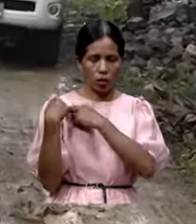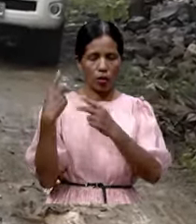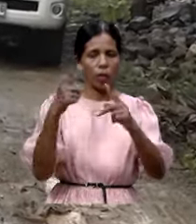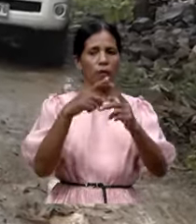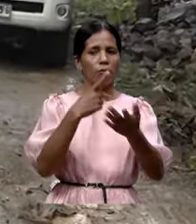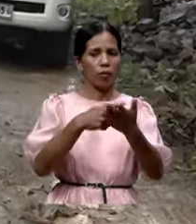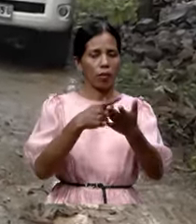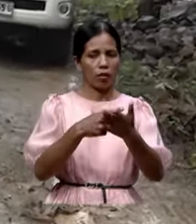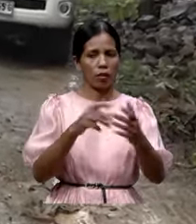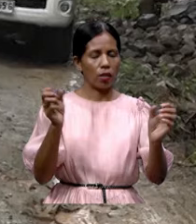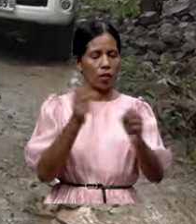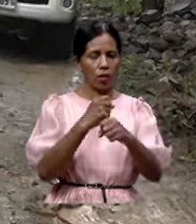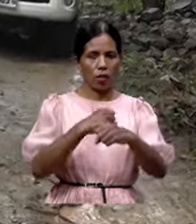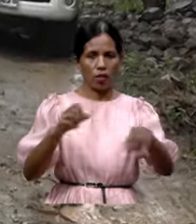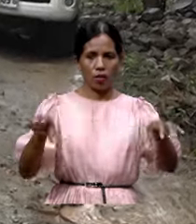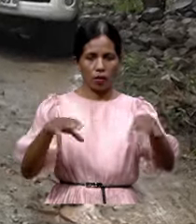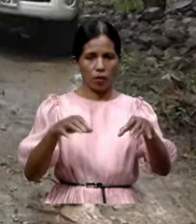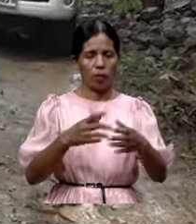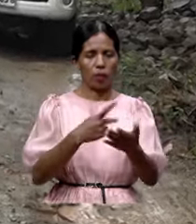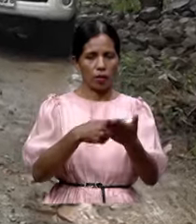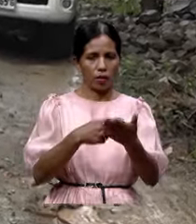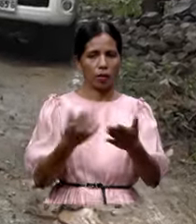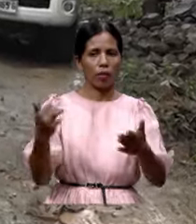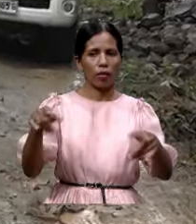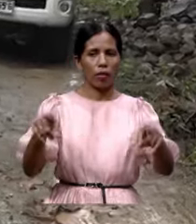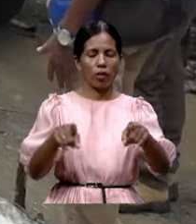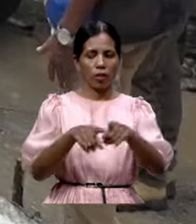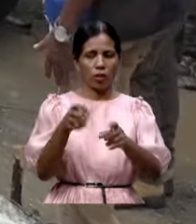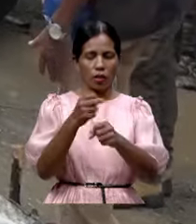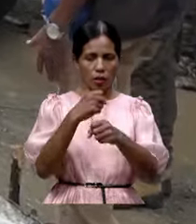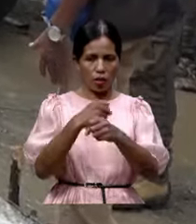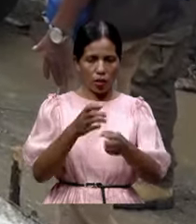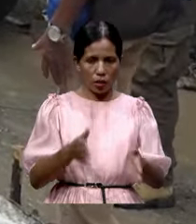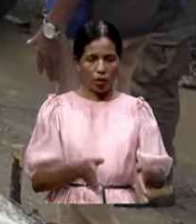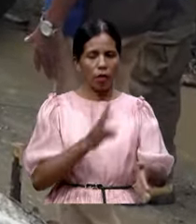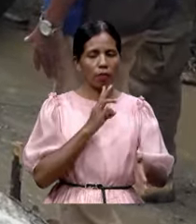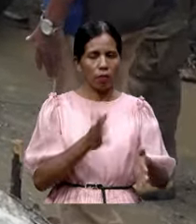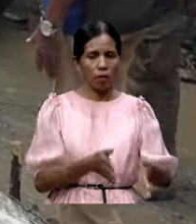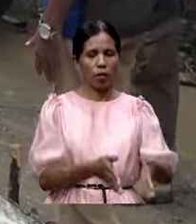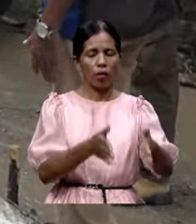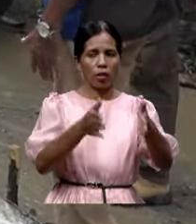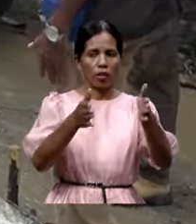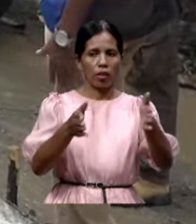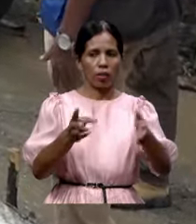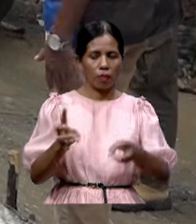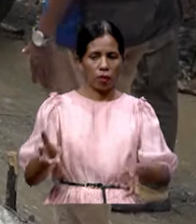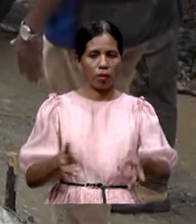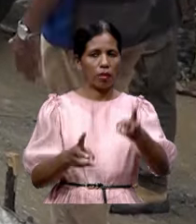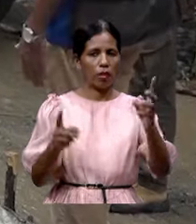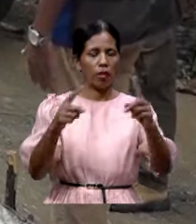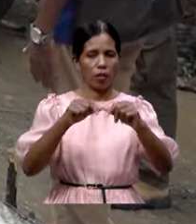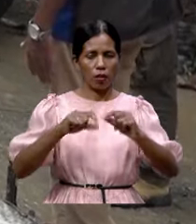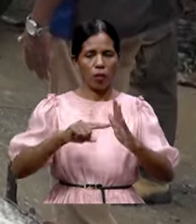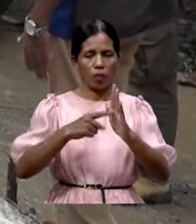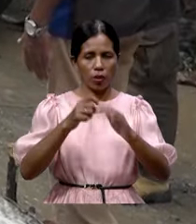ne balung lahala o serviso. Projeto sira hanesan instala waleta no halo ateru ba estrada ne balung hahu